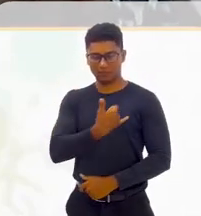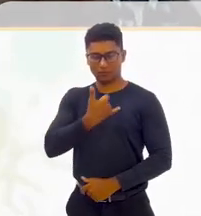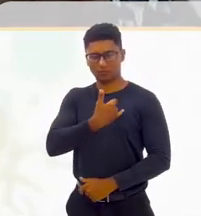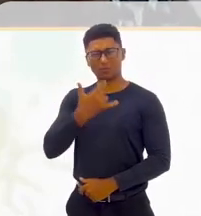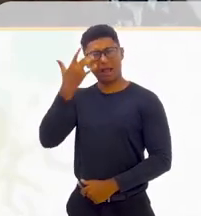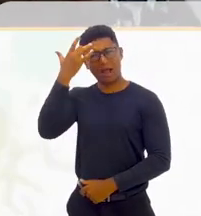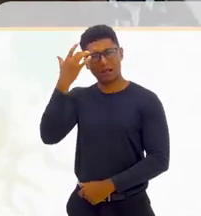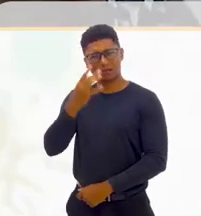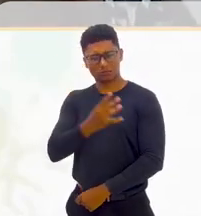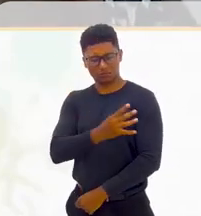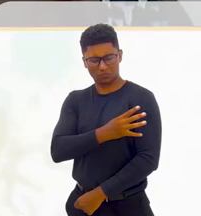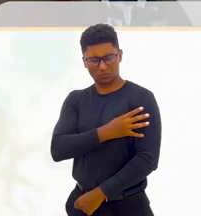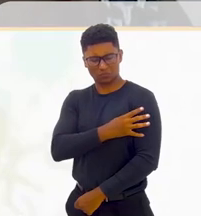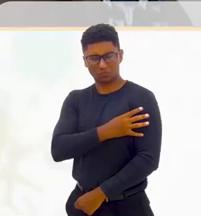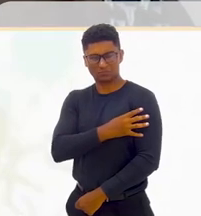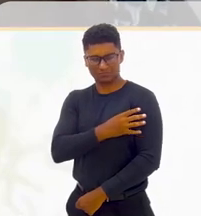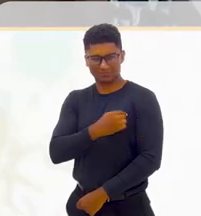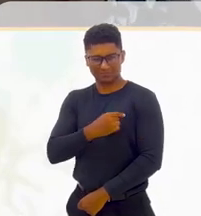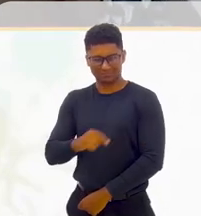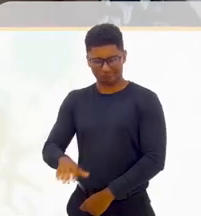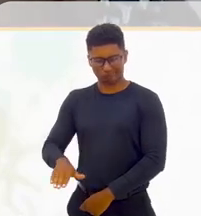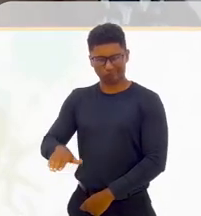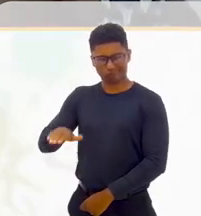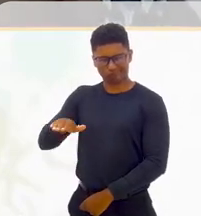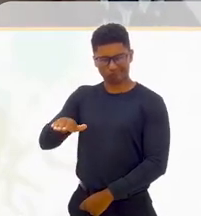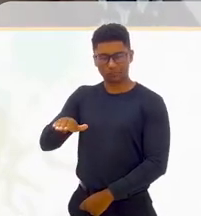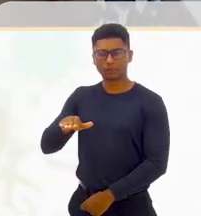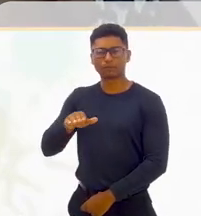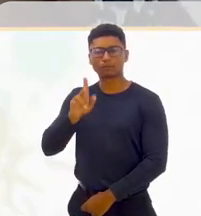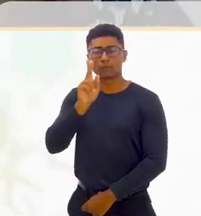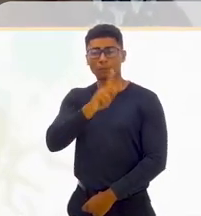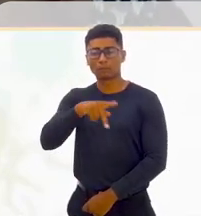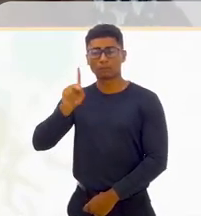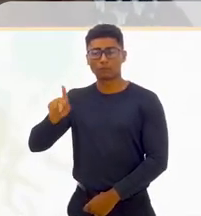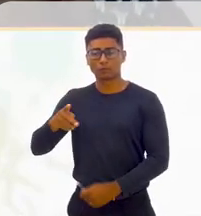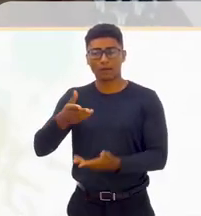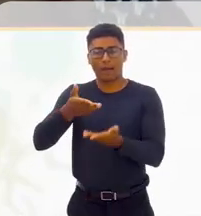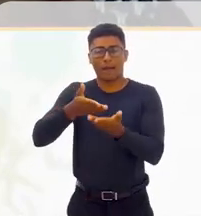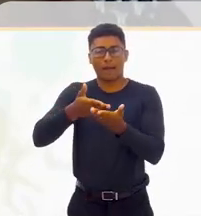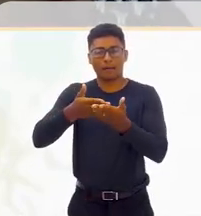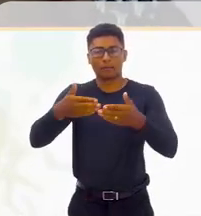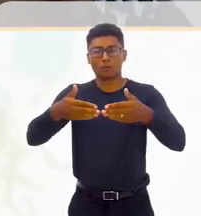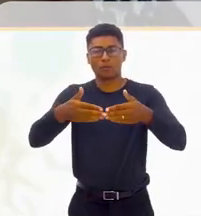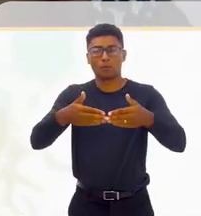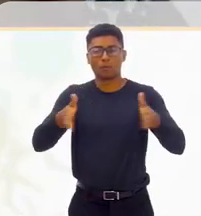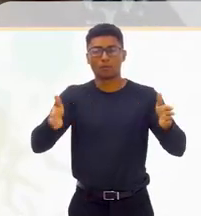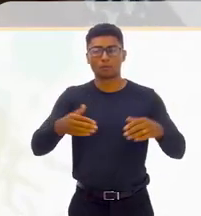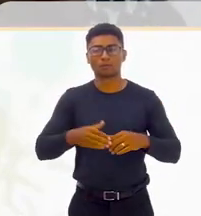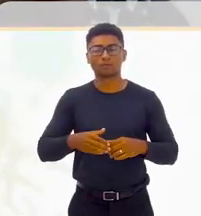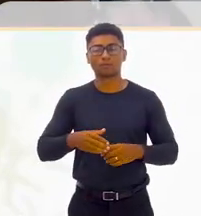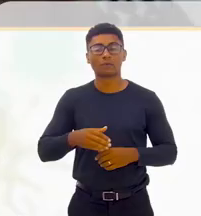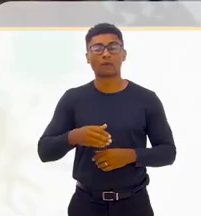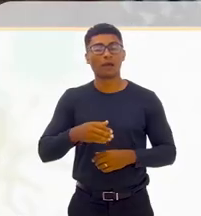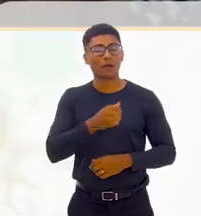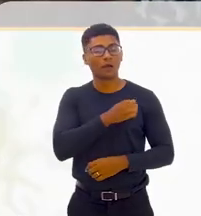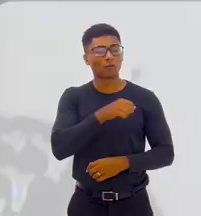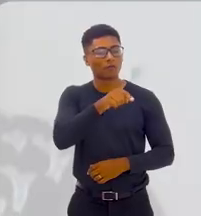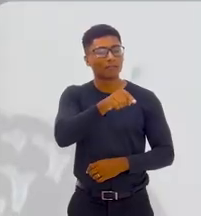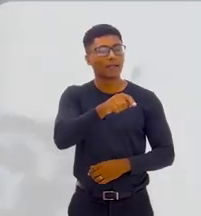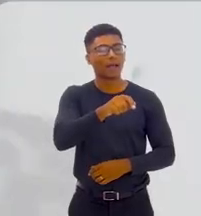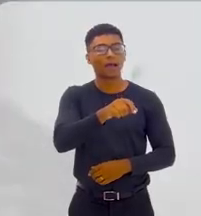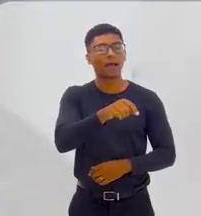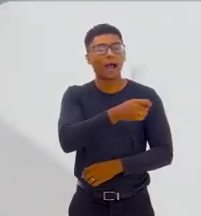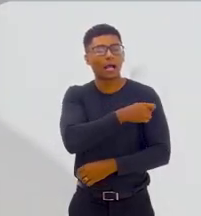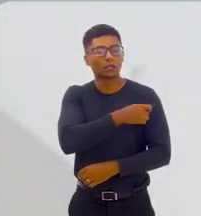ainda no primário, acho que na quarta série, eu tive um professor que, quando começou a aula, assim, no primeiro dia, ele disse para os alunos assim: você é